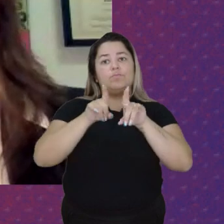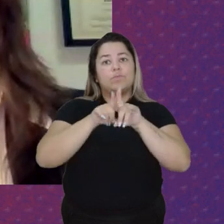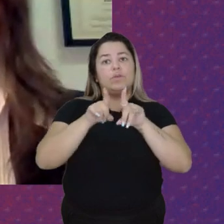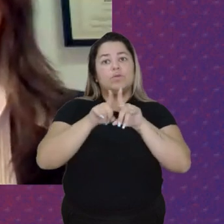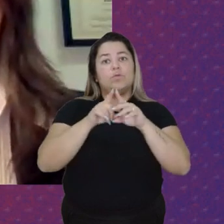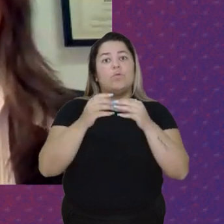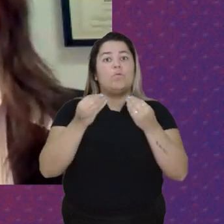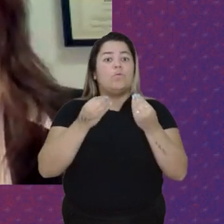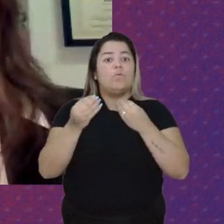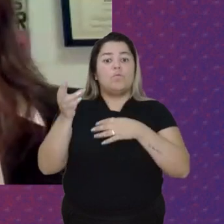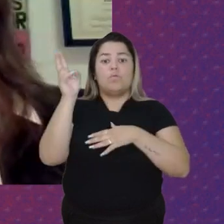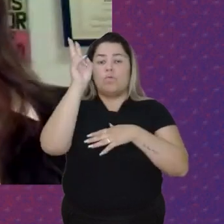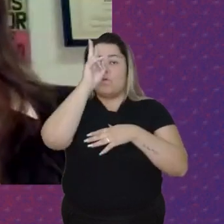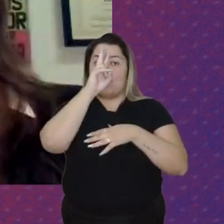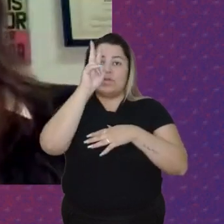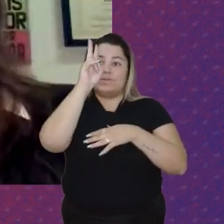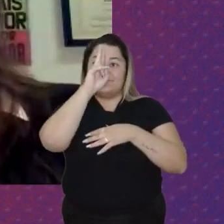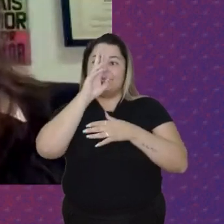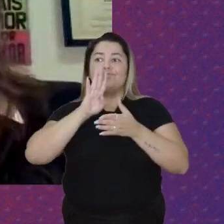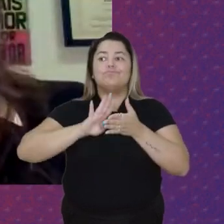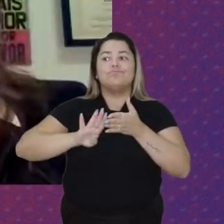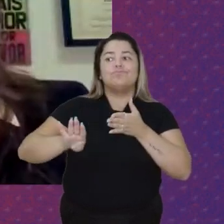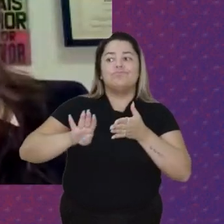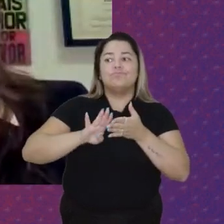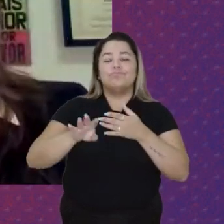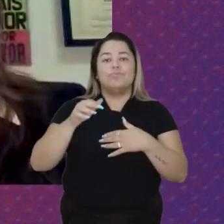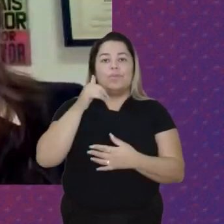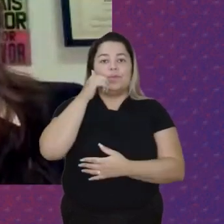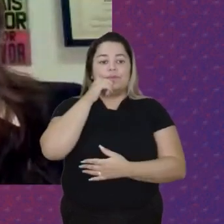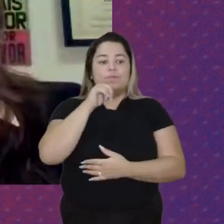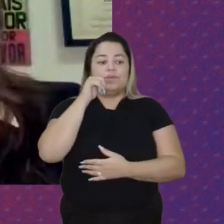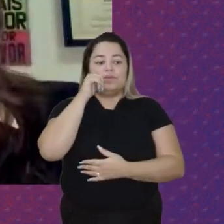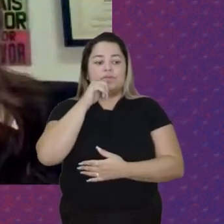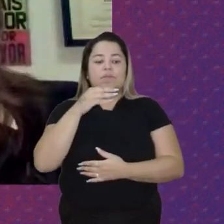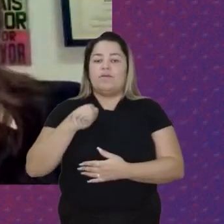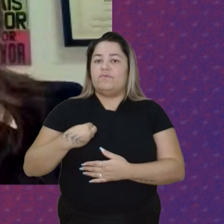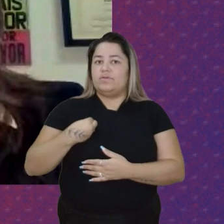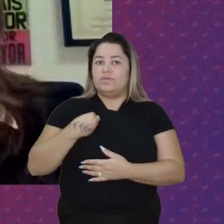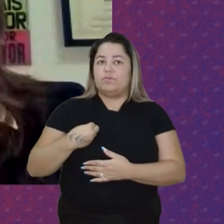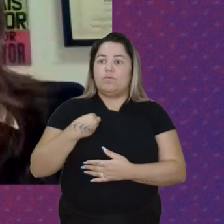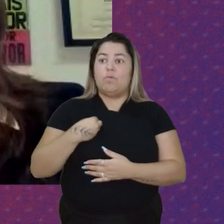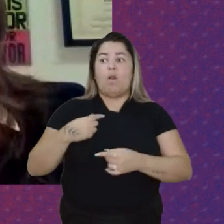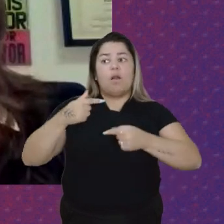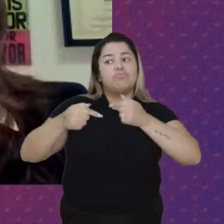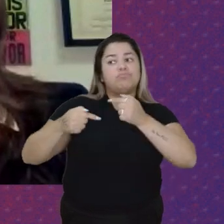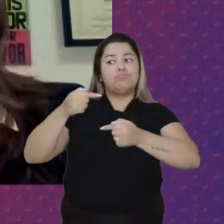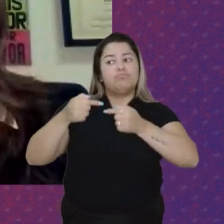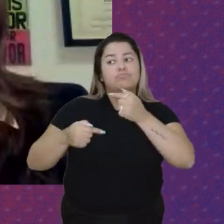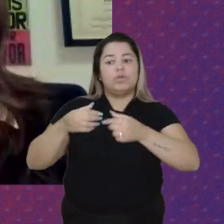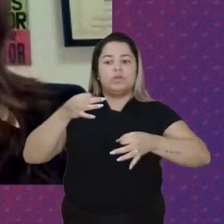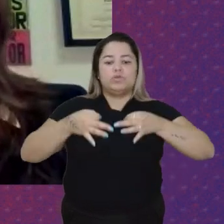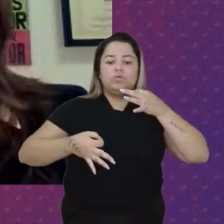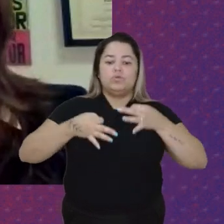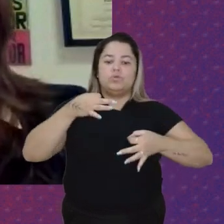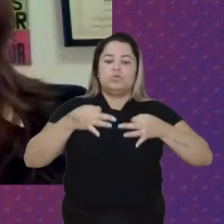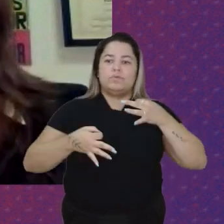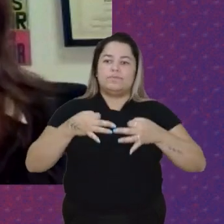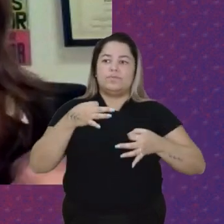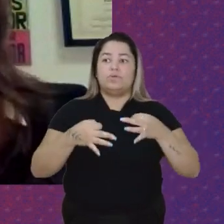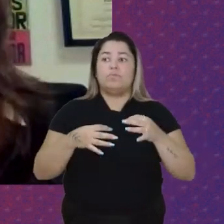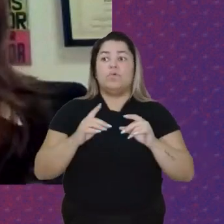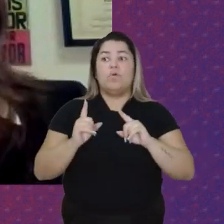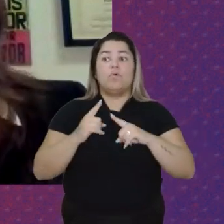esse histórico de exclusão das mulheres da vida política, exclusão legal, jurídica das mulheres da vida política